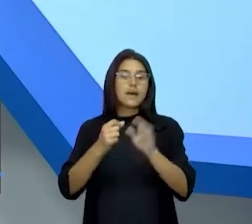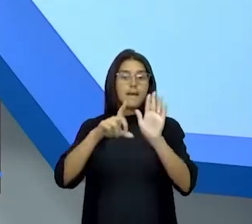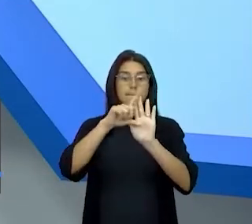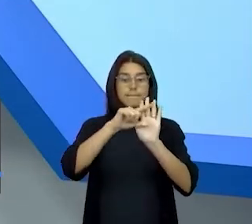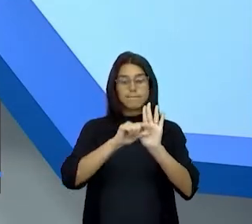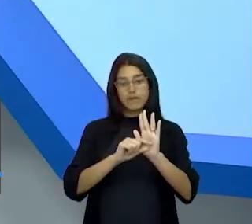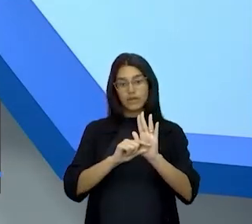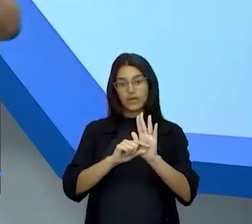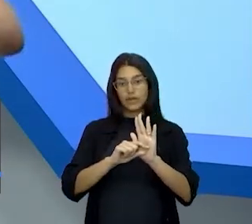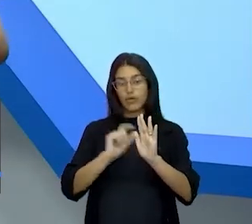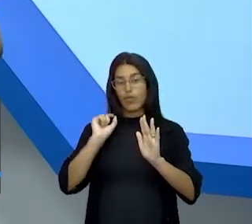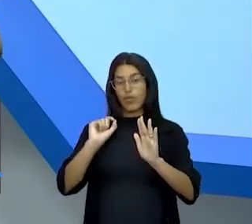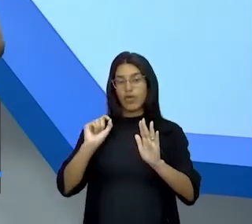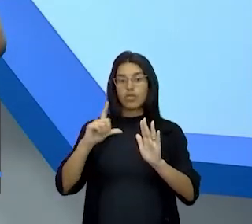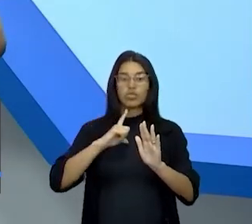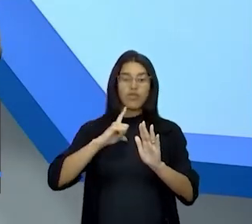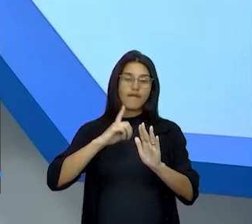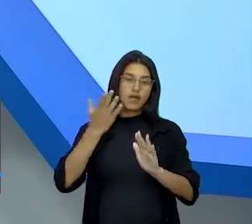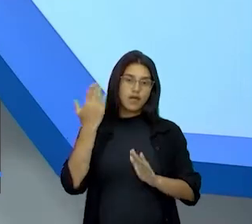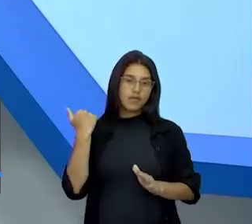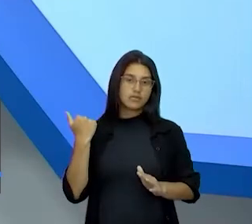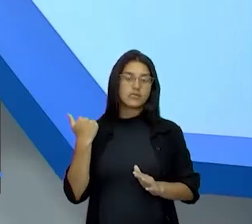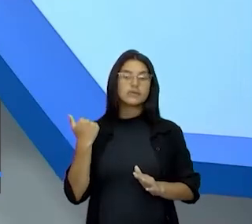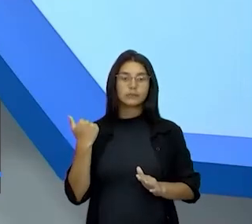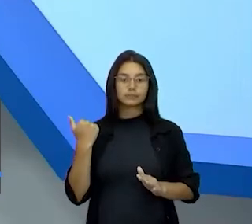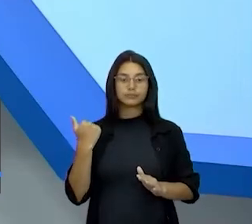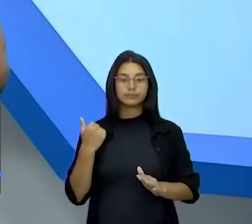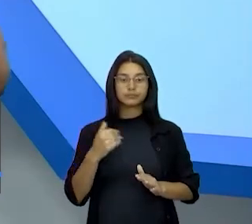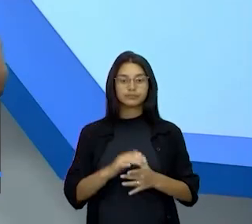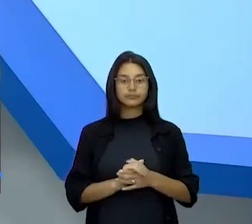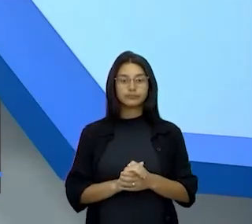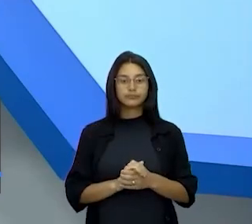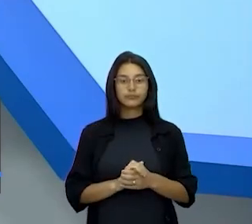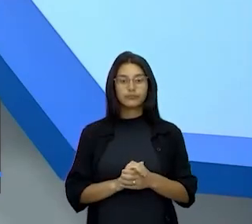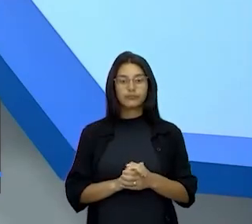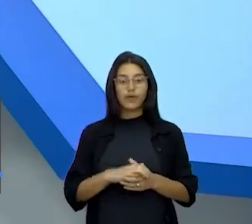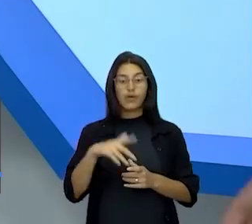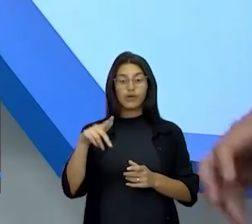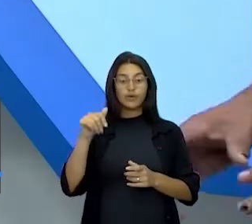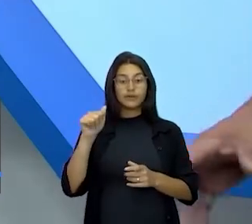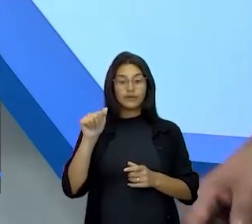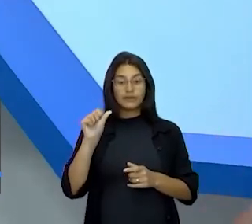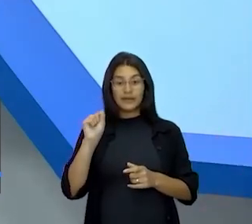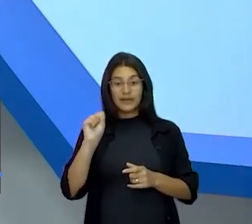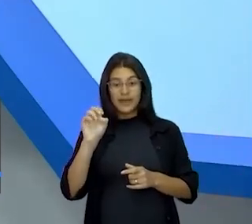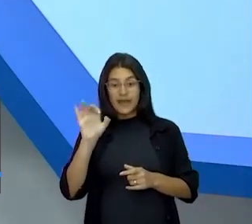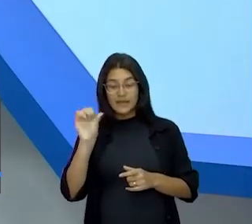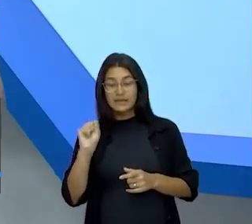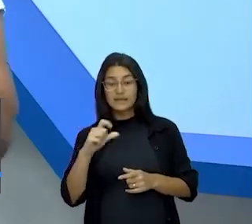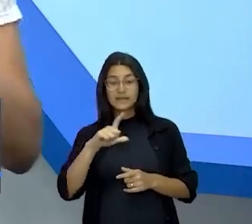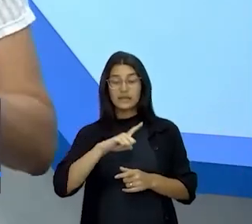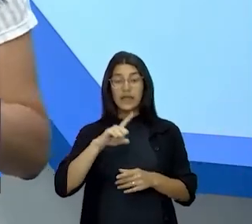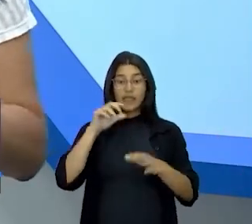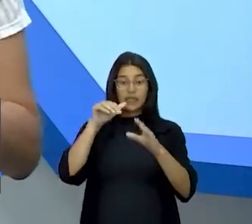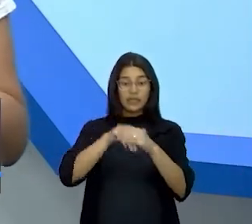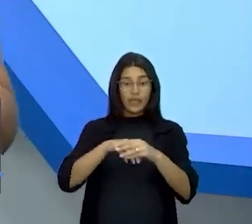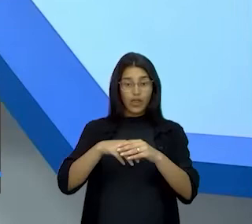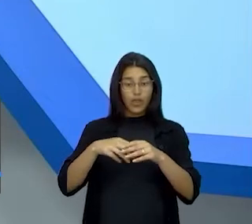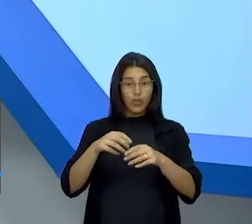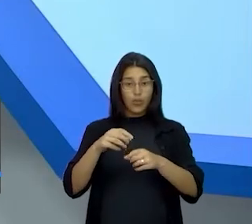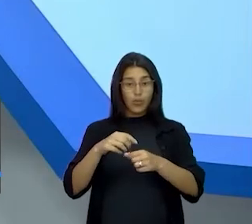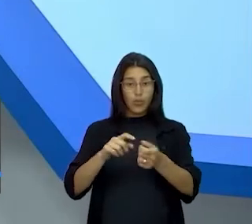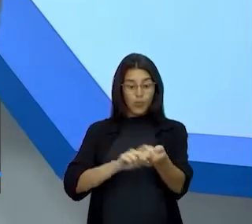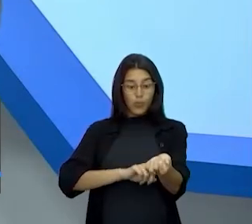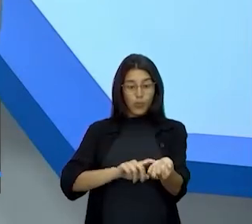menor do que você estava antes. E aí as bolinhas de gases que estão ali dentro do seu sangue,